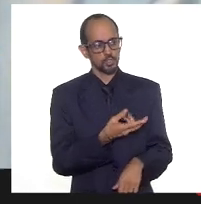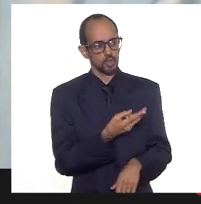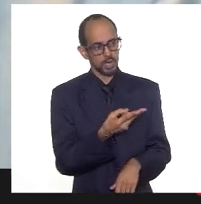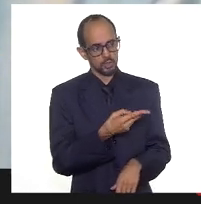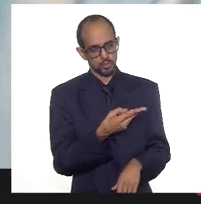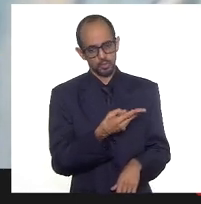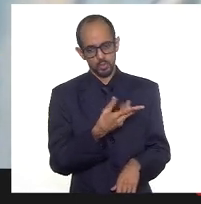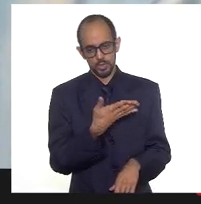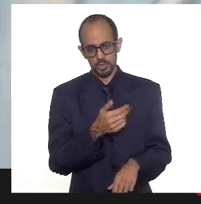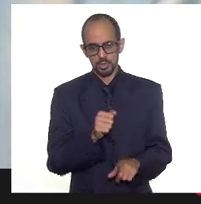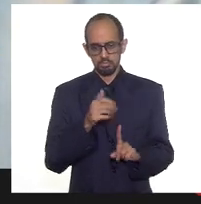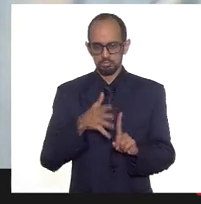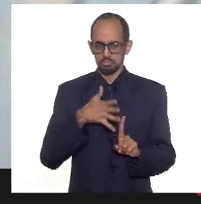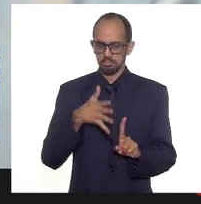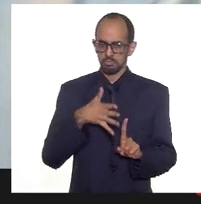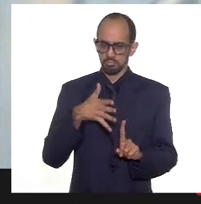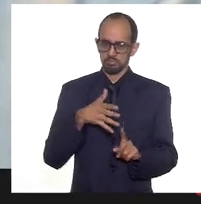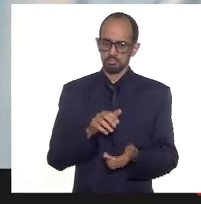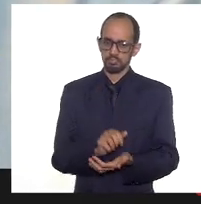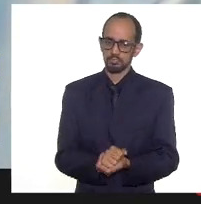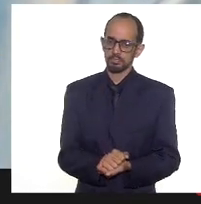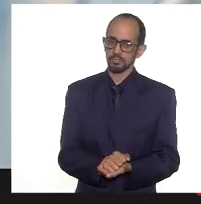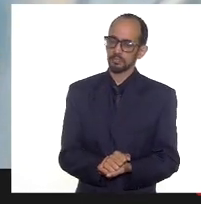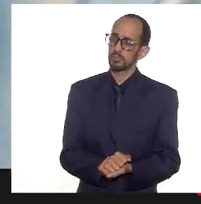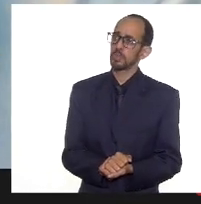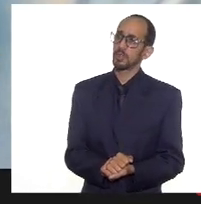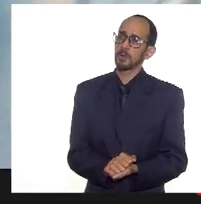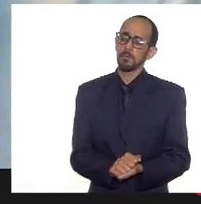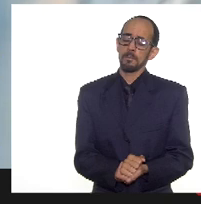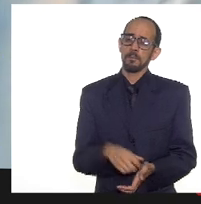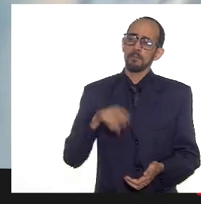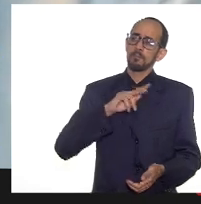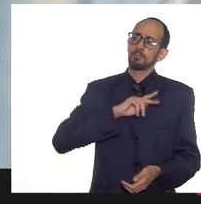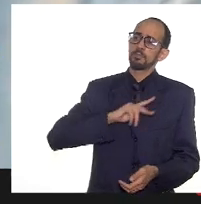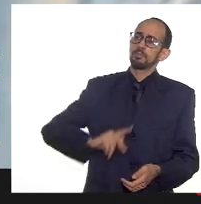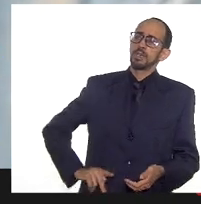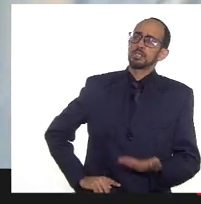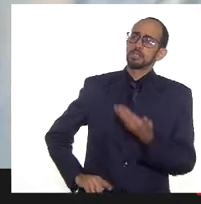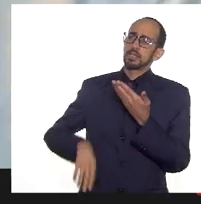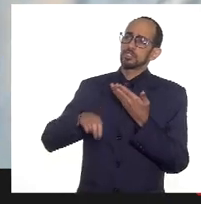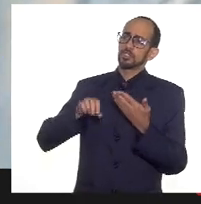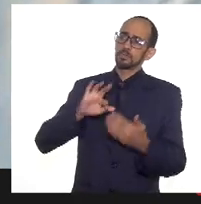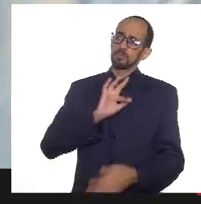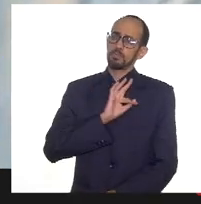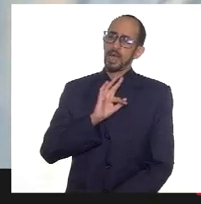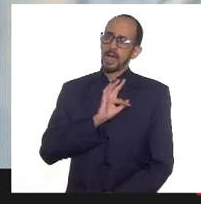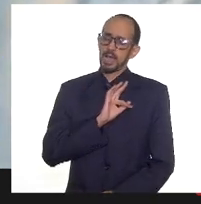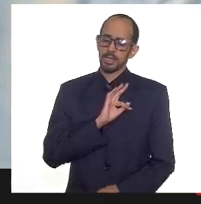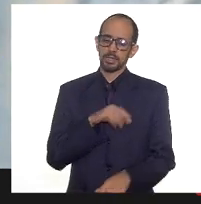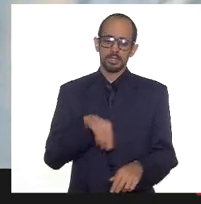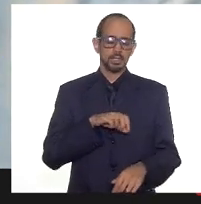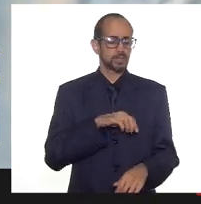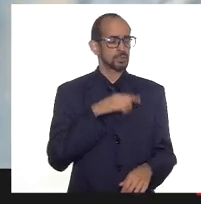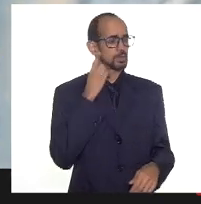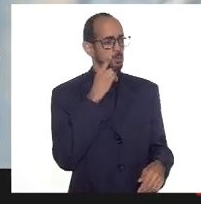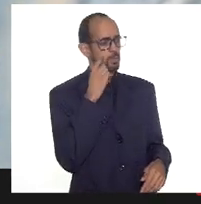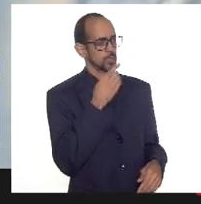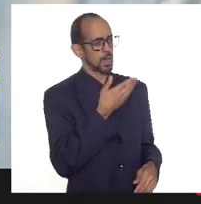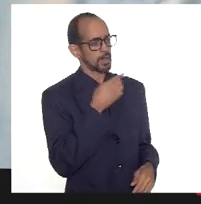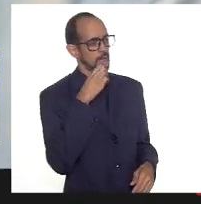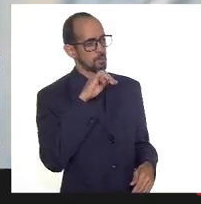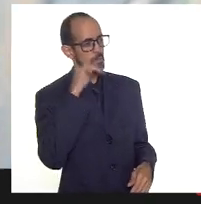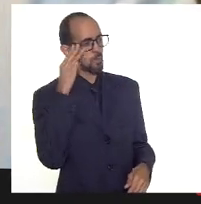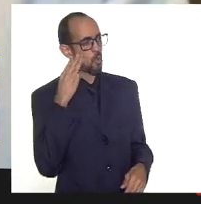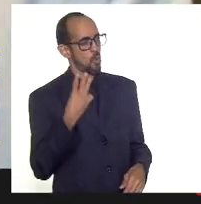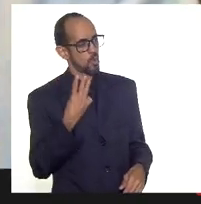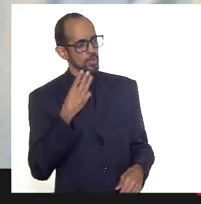Miranda e a professora Lana Lage. Presidente Marta Rocha, a Mônica Francisco, a Adriana